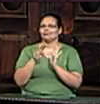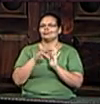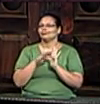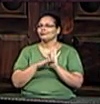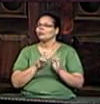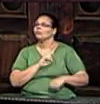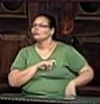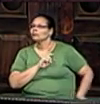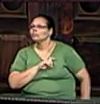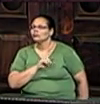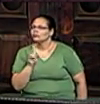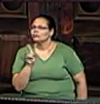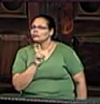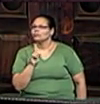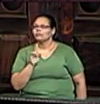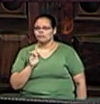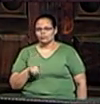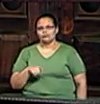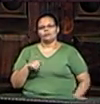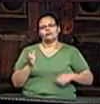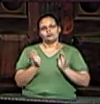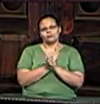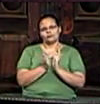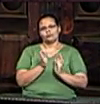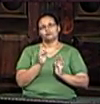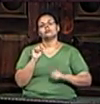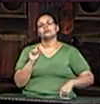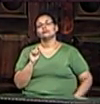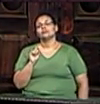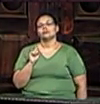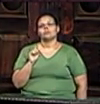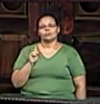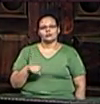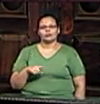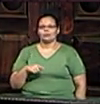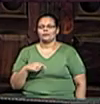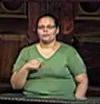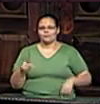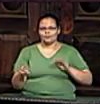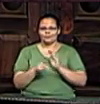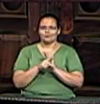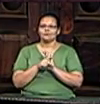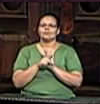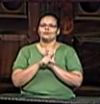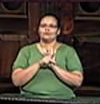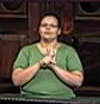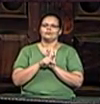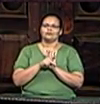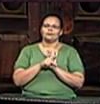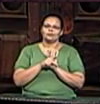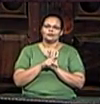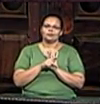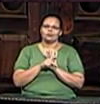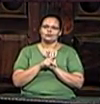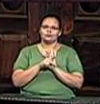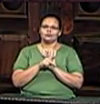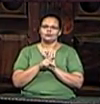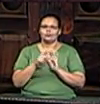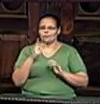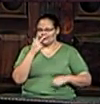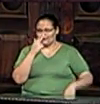de maldades. É um pacote muito próprio de